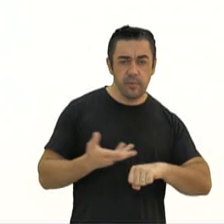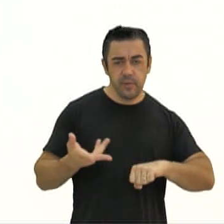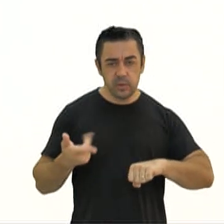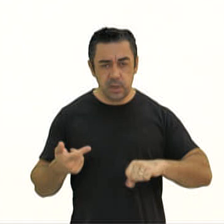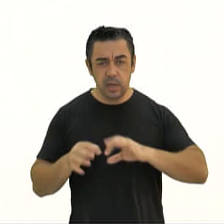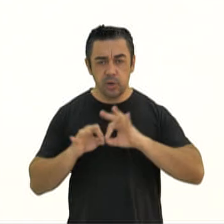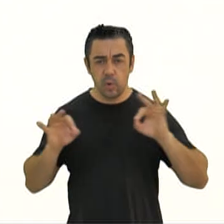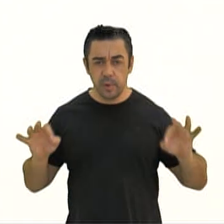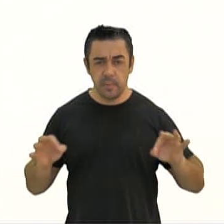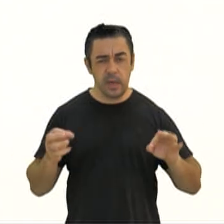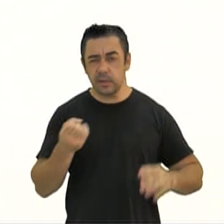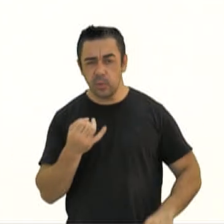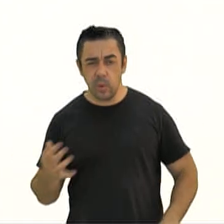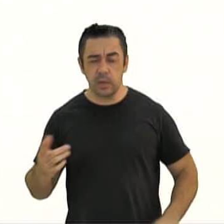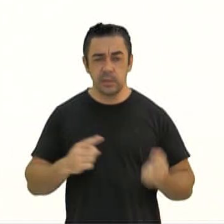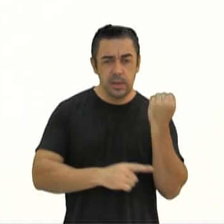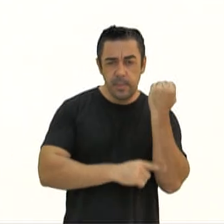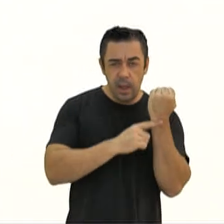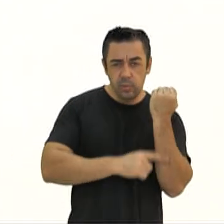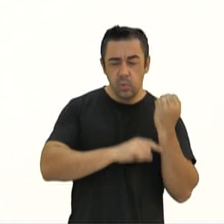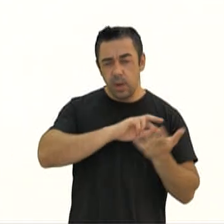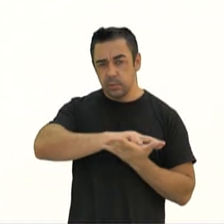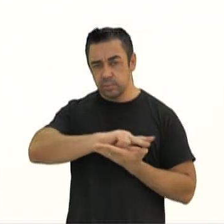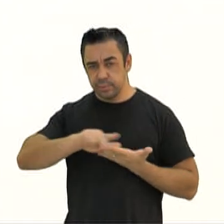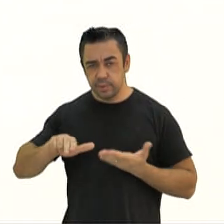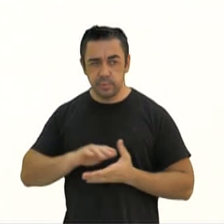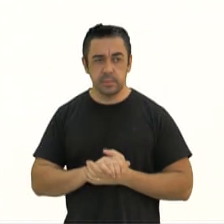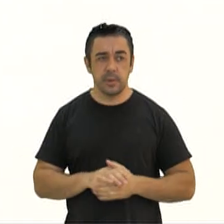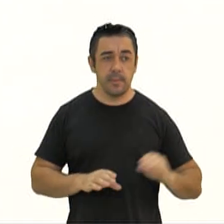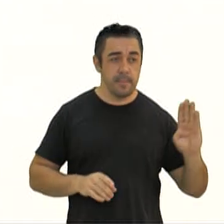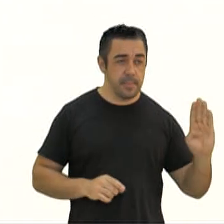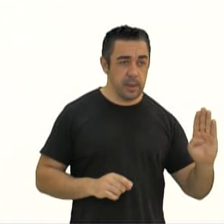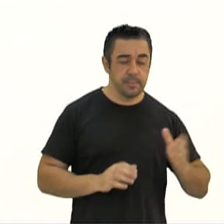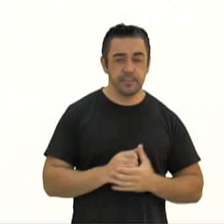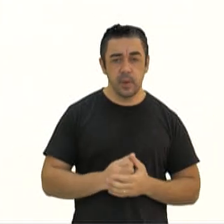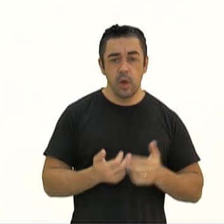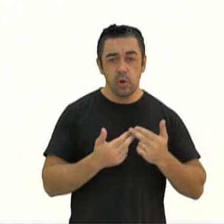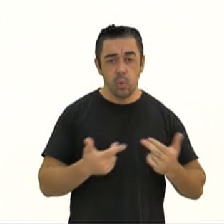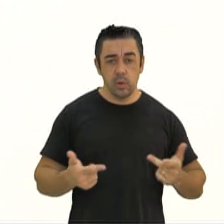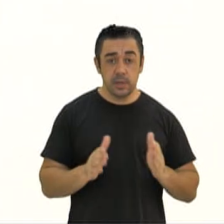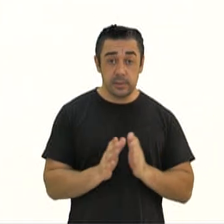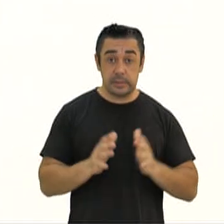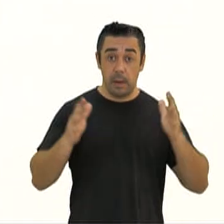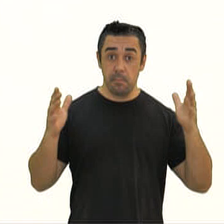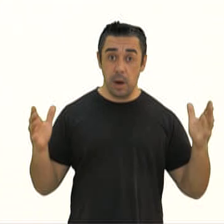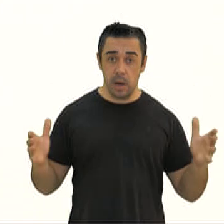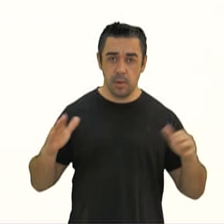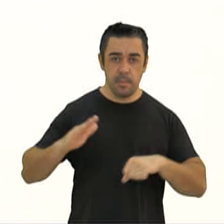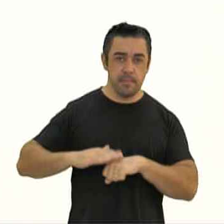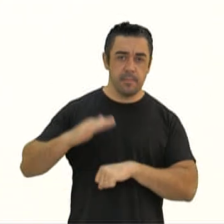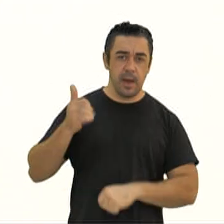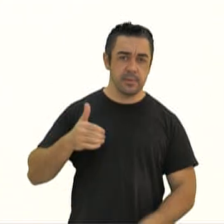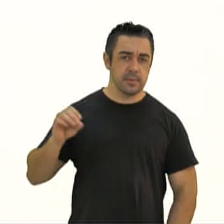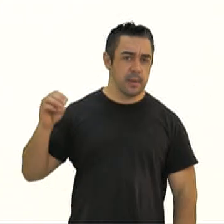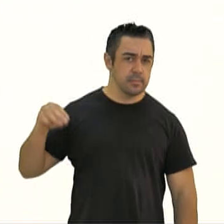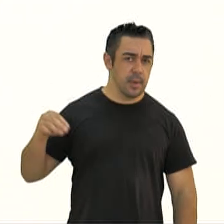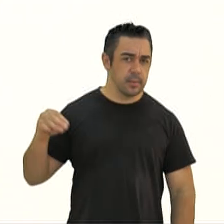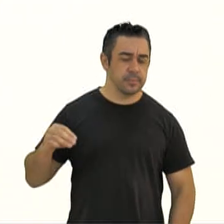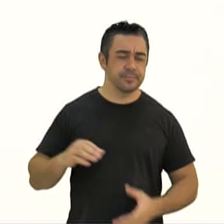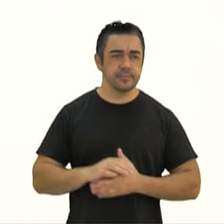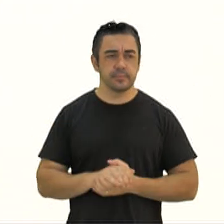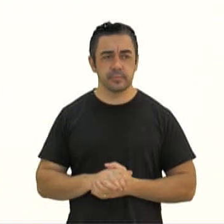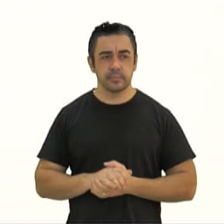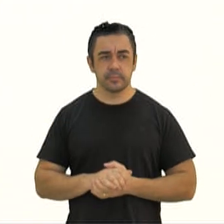comprimento, preço, idade, temperatura, entre outros. Alternativa B: coisas com tamanho maior do que 10 metros. Coisa grande,